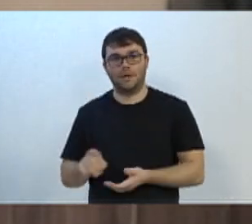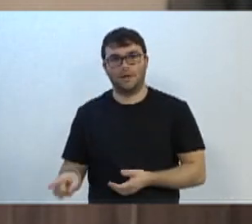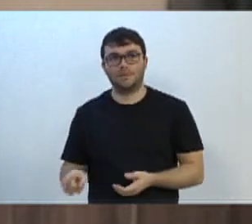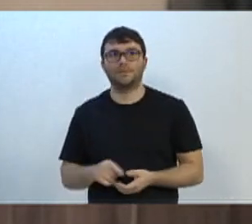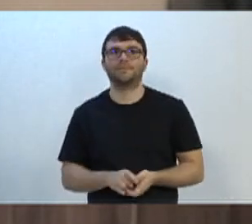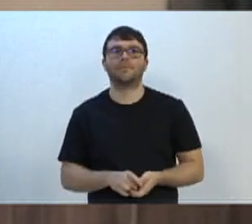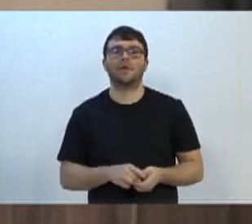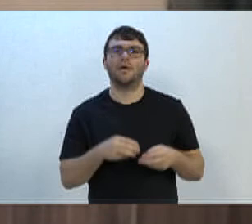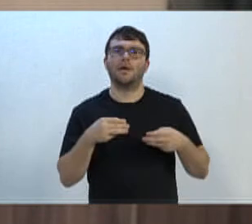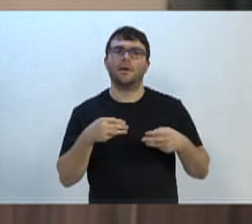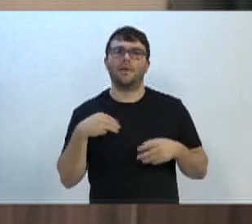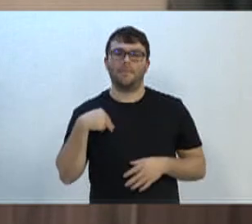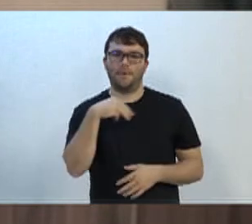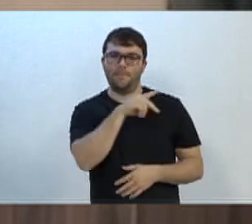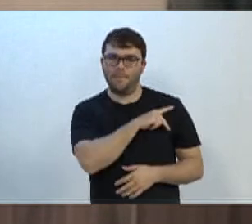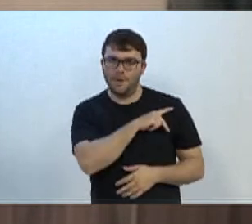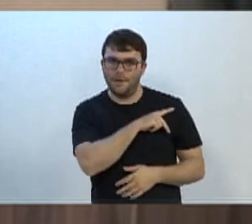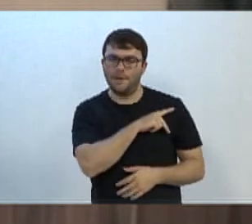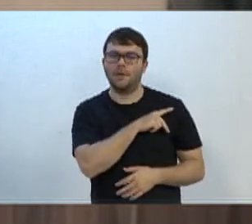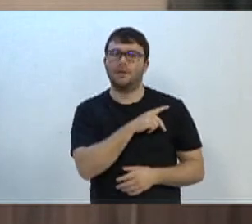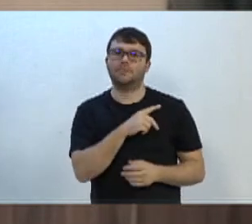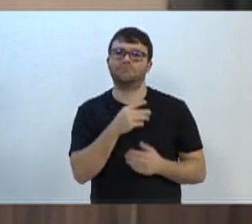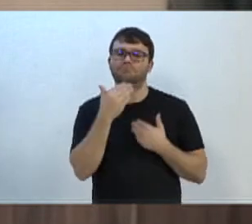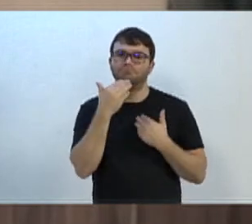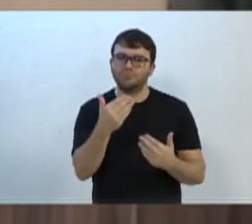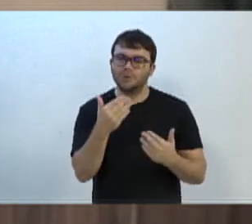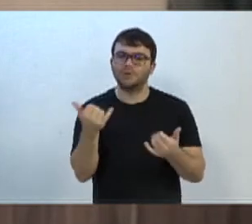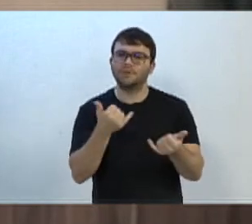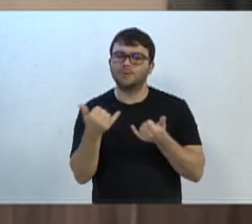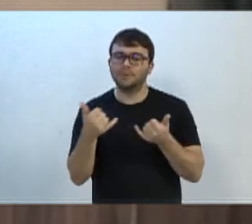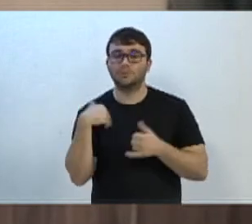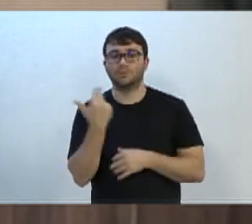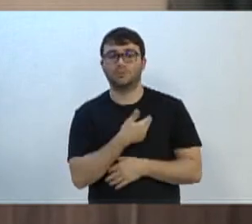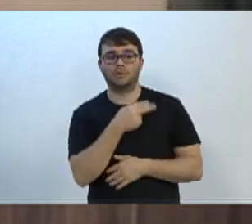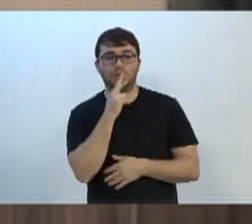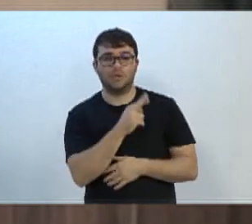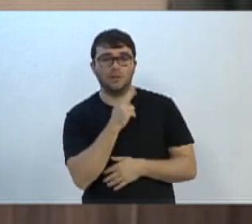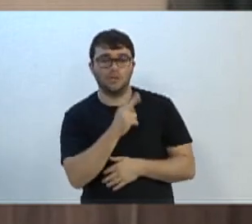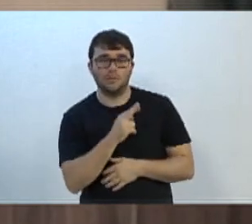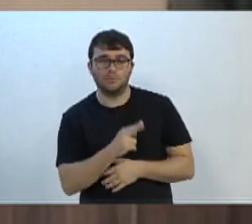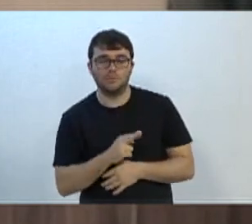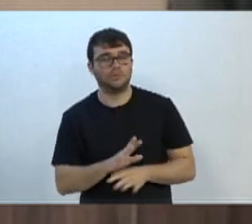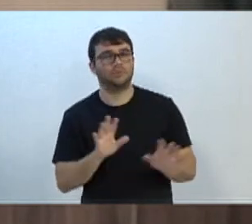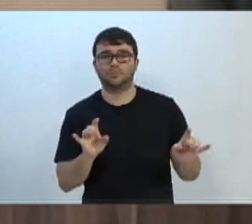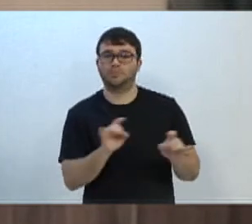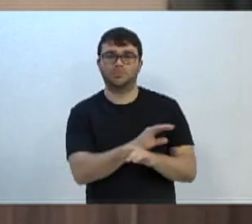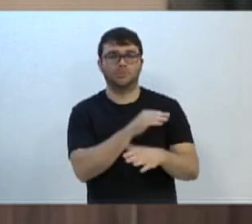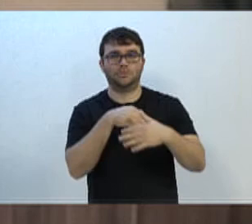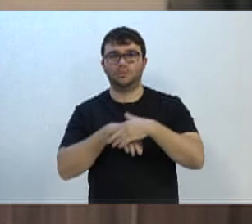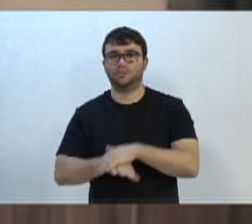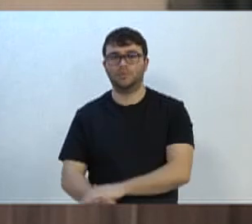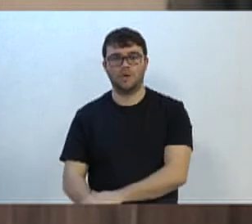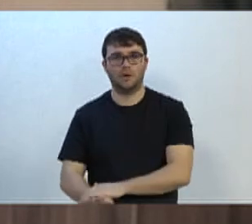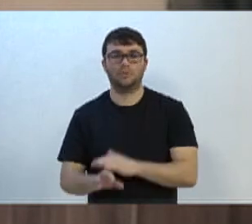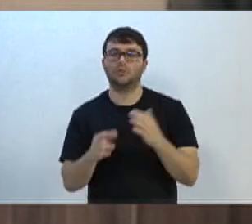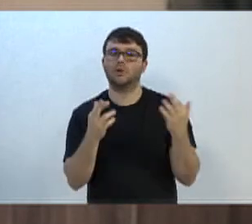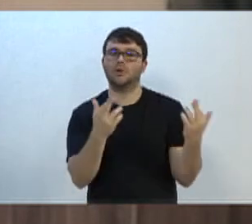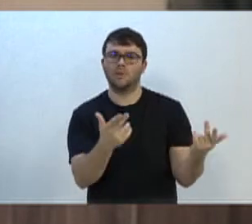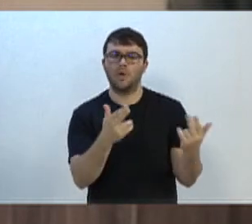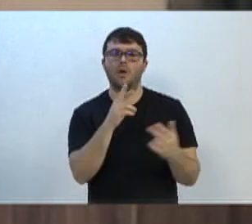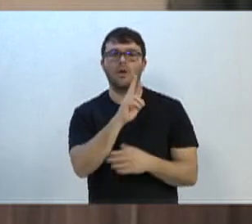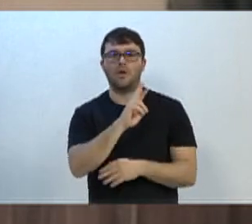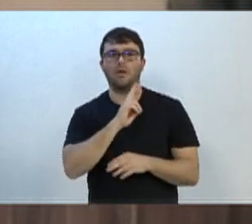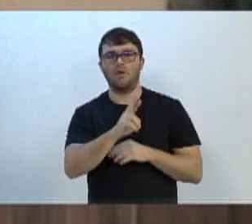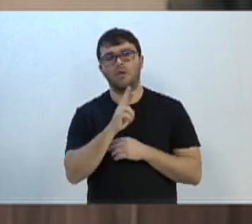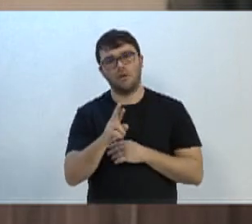próprio Ministério Público fez eh a solicitação de informações nós respondemos e essa demanda foi arquivada assim como fomos foi respondido